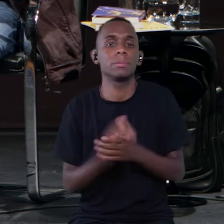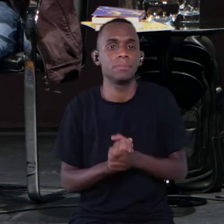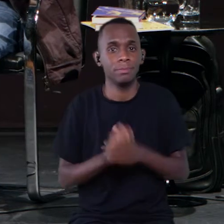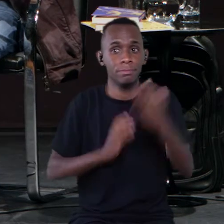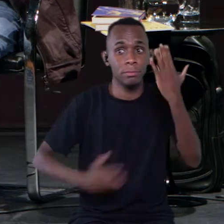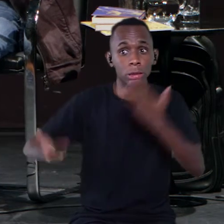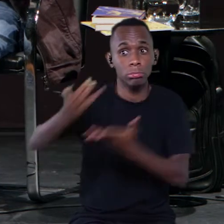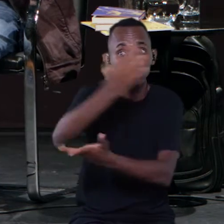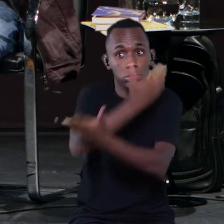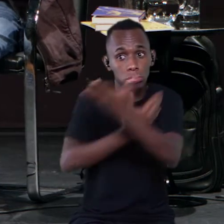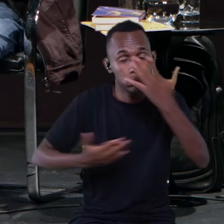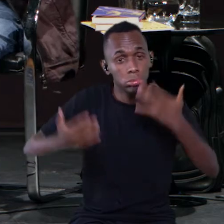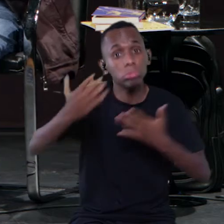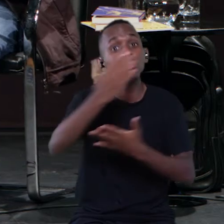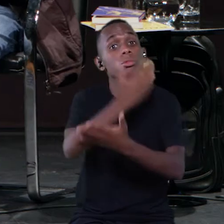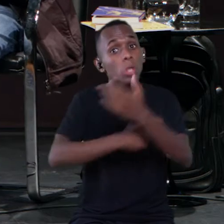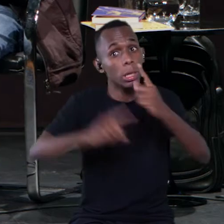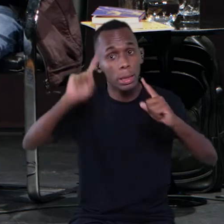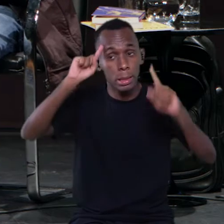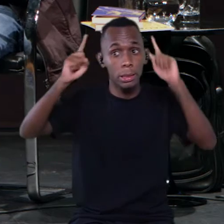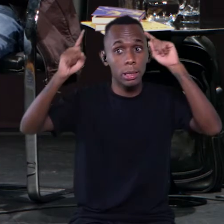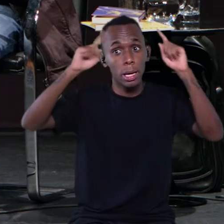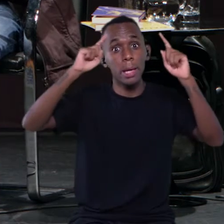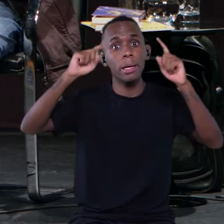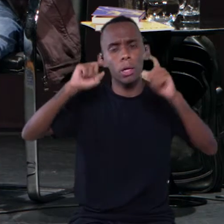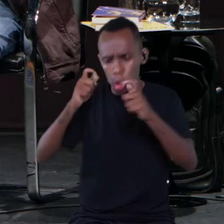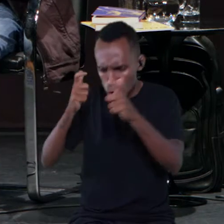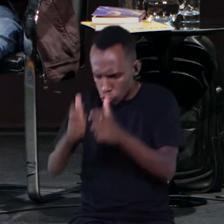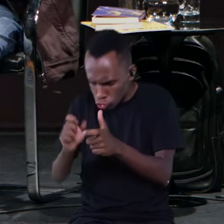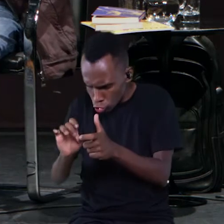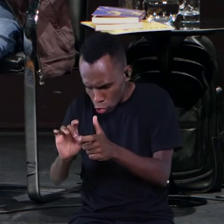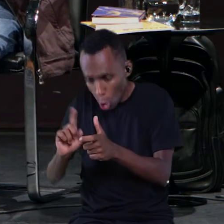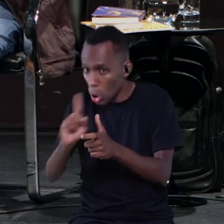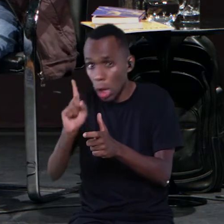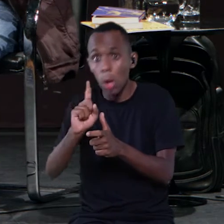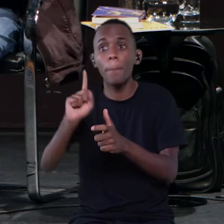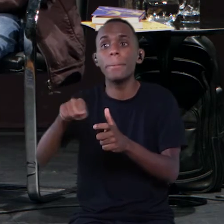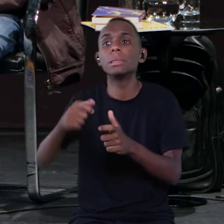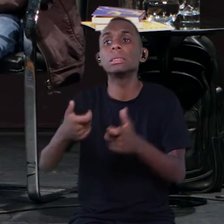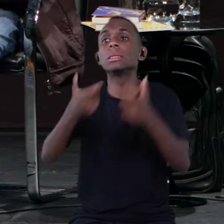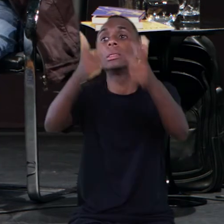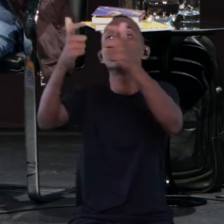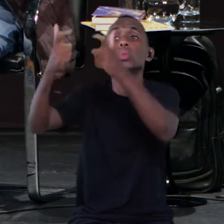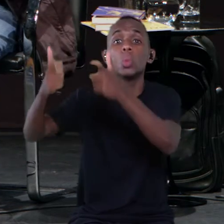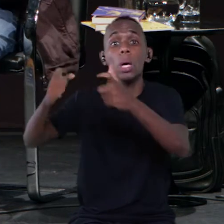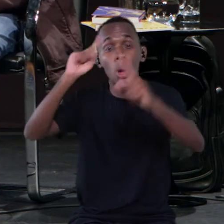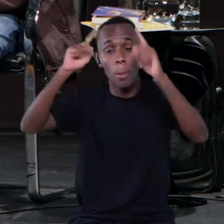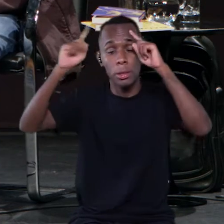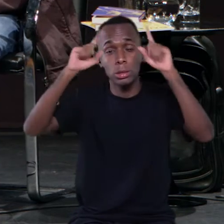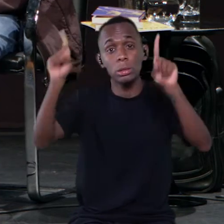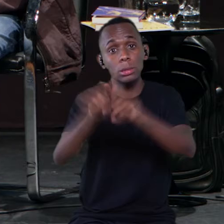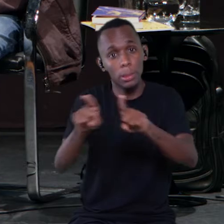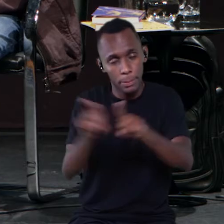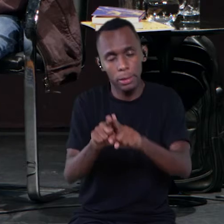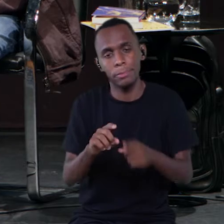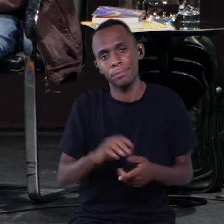ideias que tornam os fatos locais fatos globais. E aí, quando você traz esses elementos à tona, né, para a gente fechar rapidamente, dá